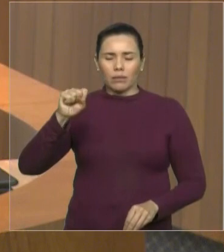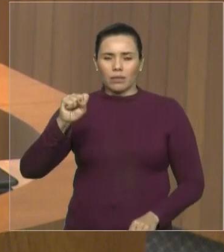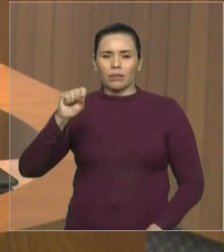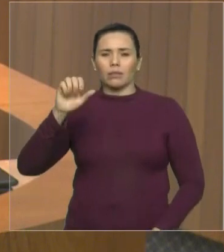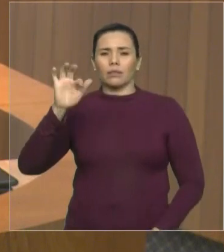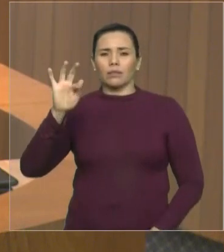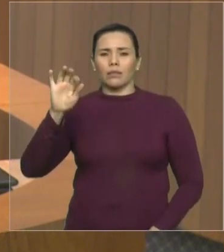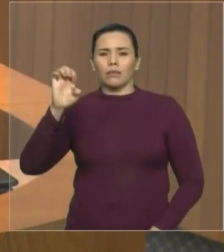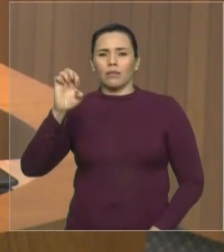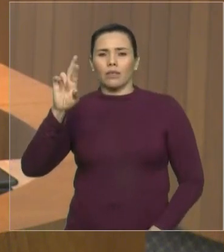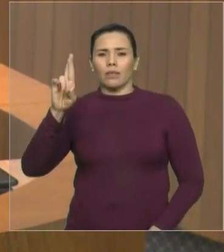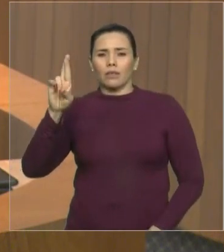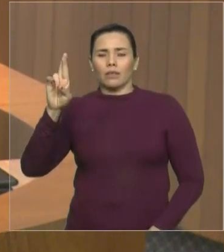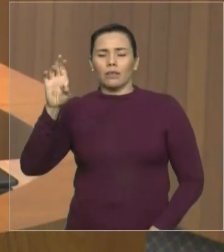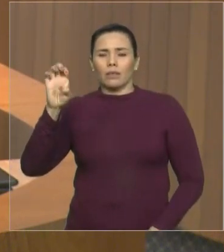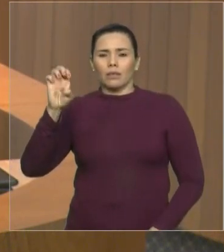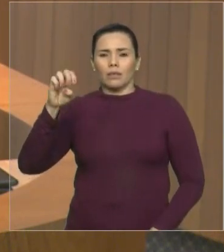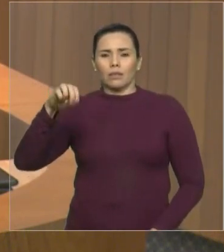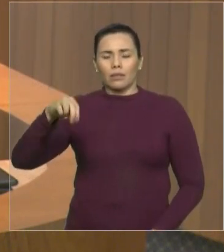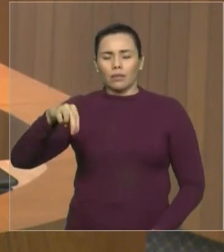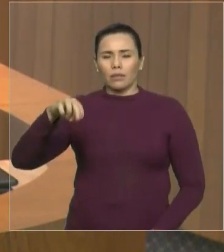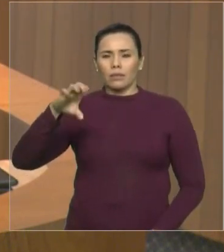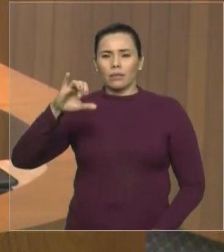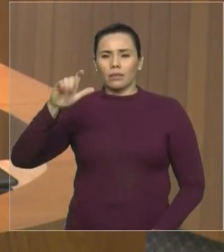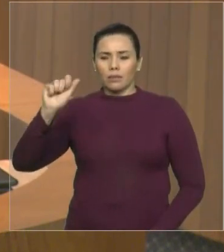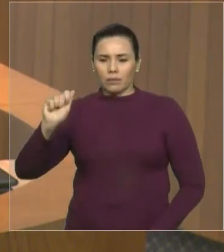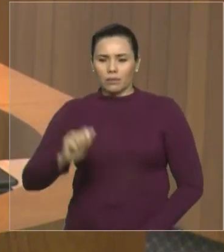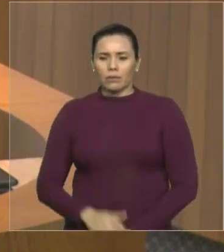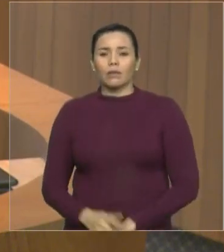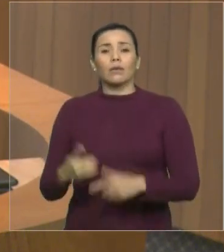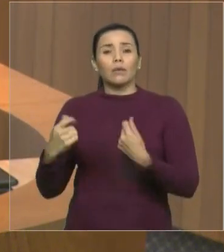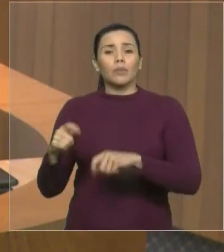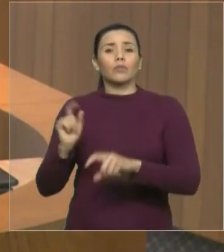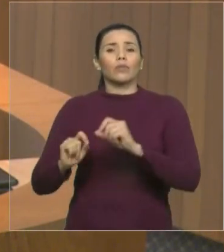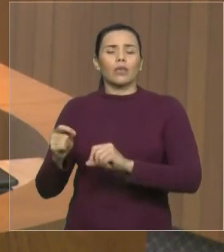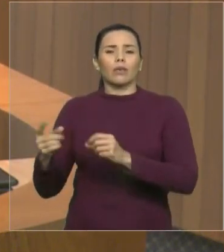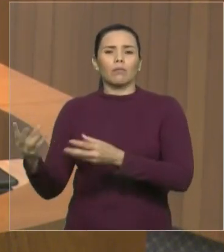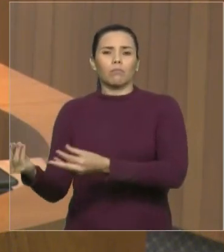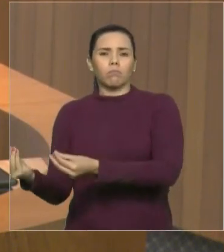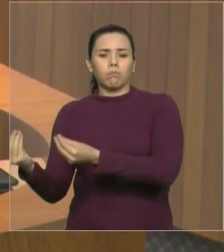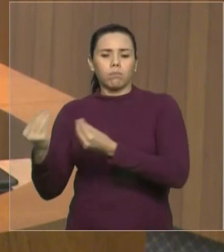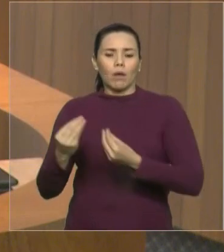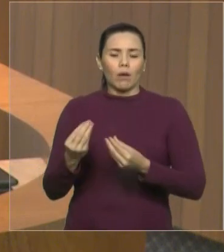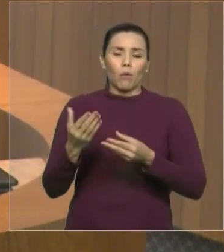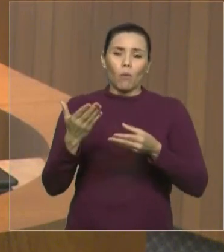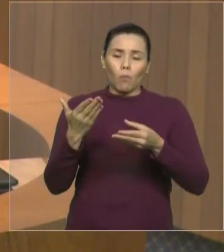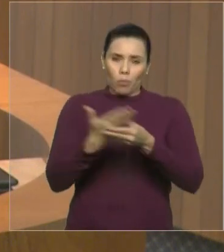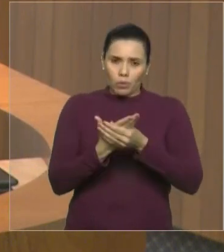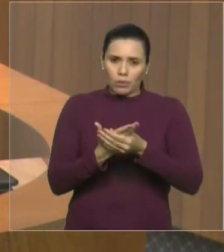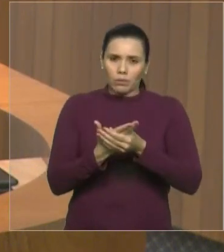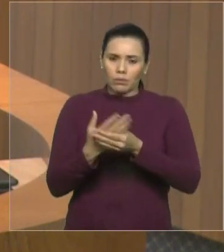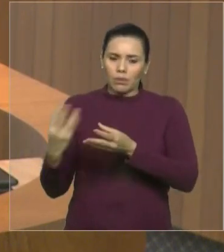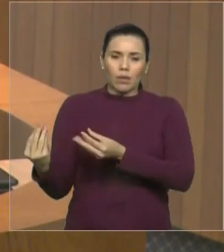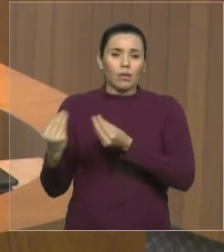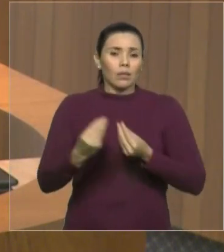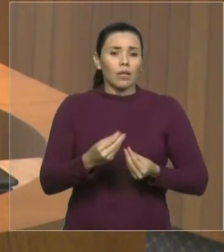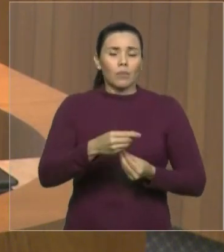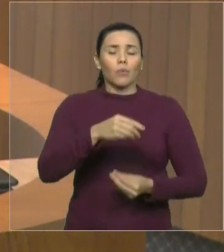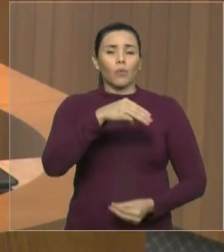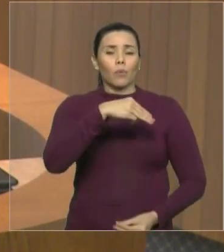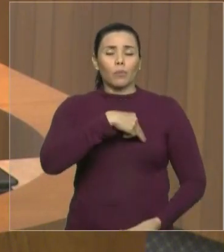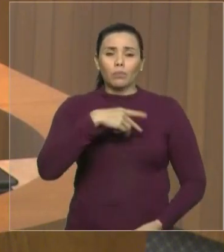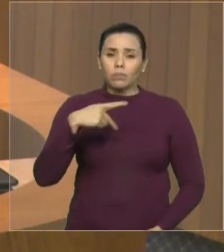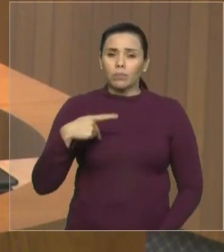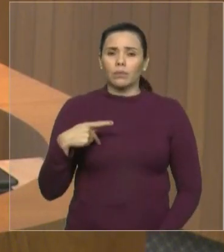autos para o MP, para que se manifeste durante o curso do processo. E em nenhum dos casos isso